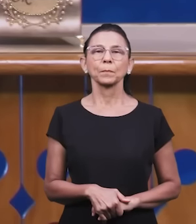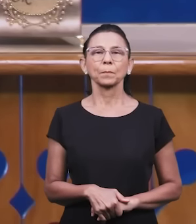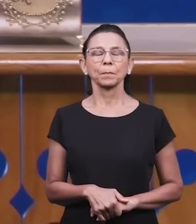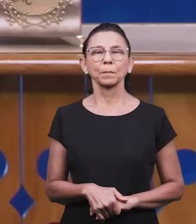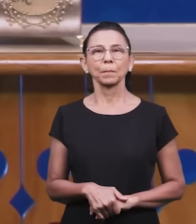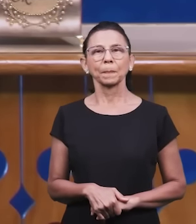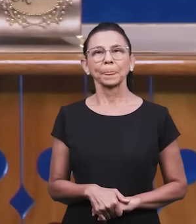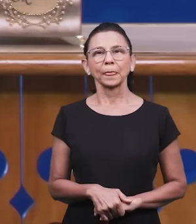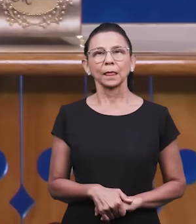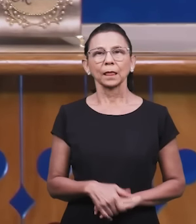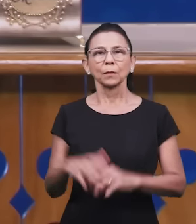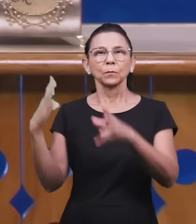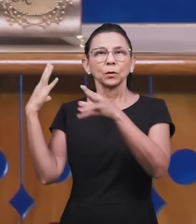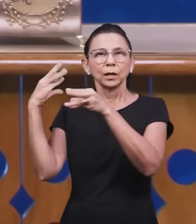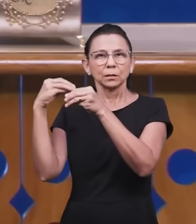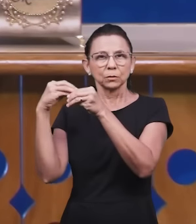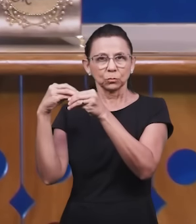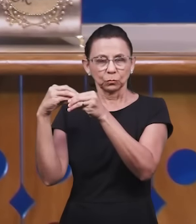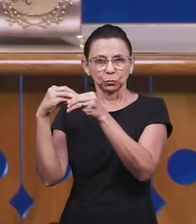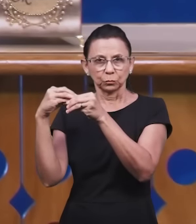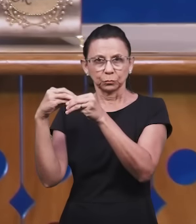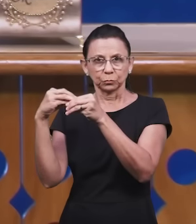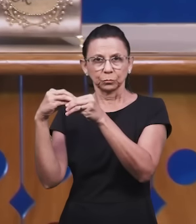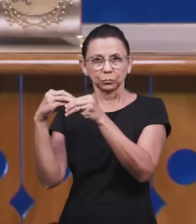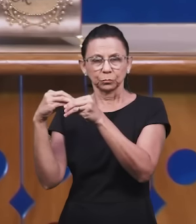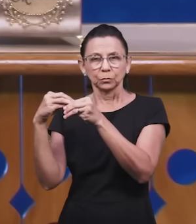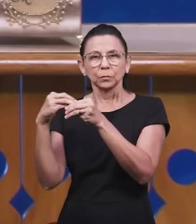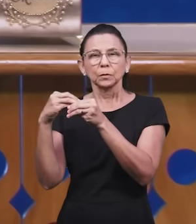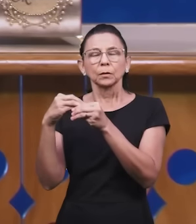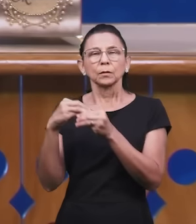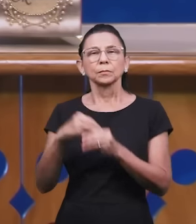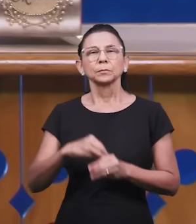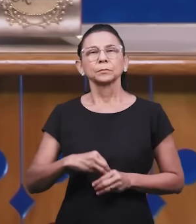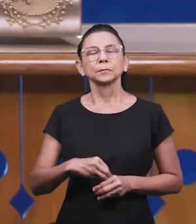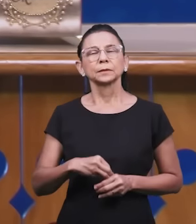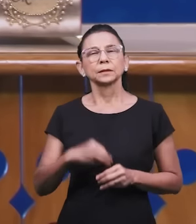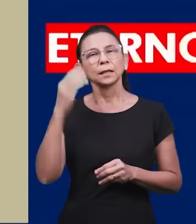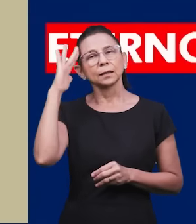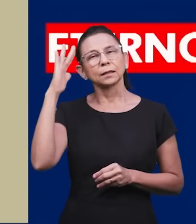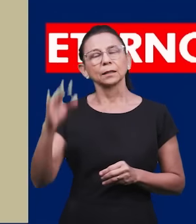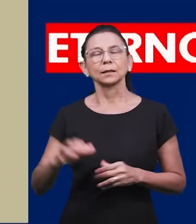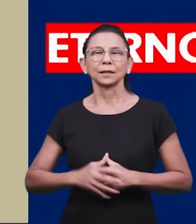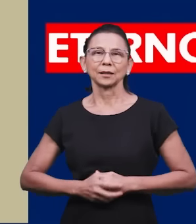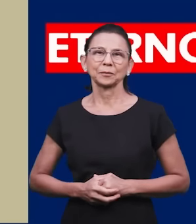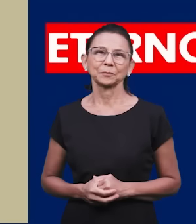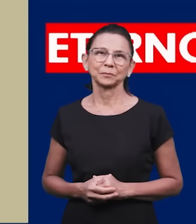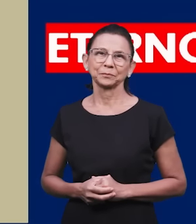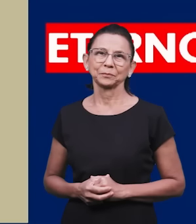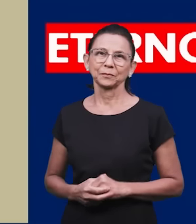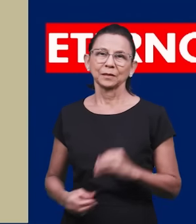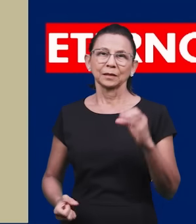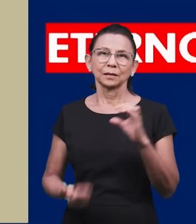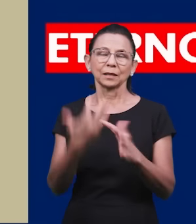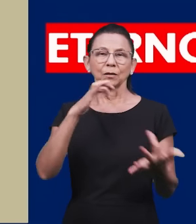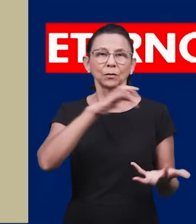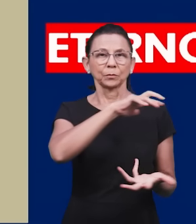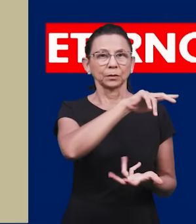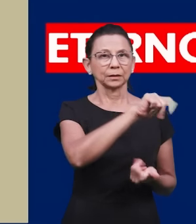aqui fazer uma síntese para que todos possam entender acerca da obra criadora e da